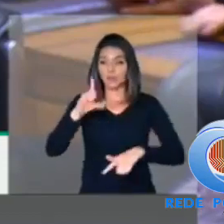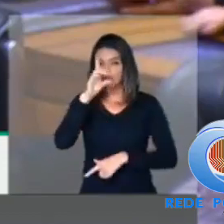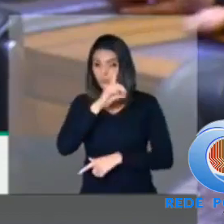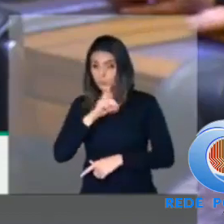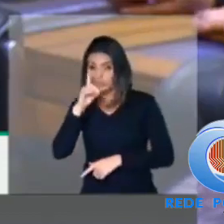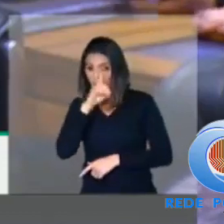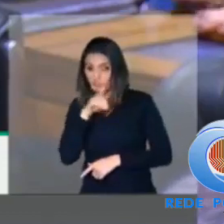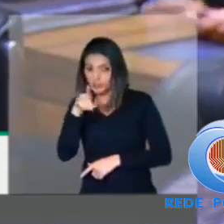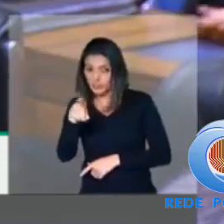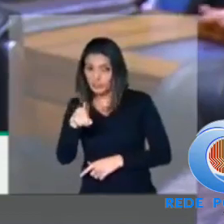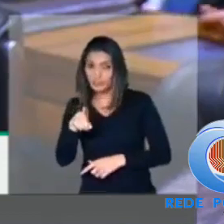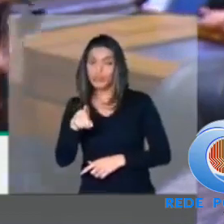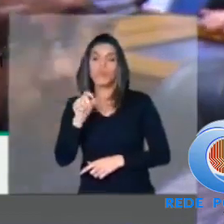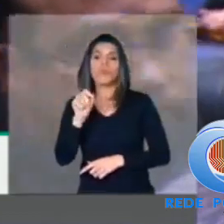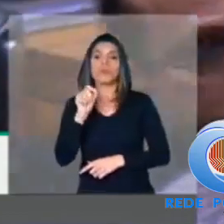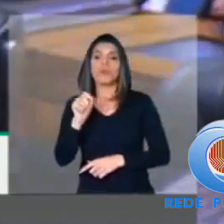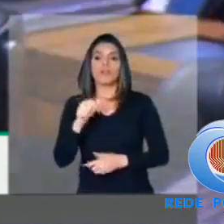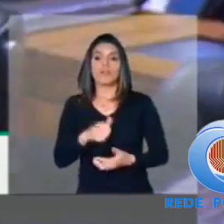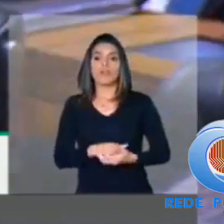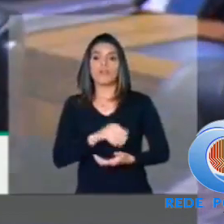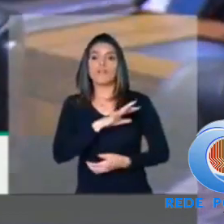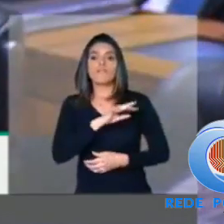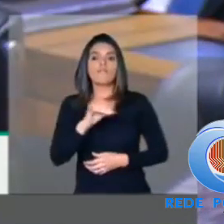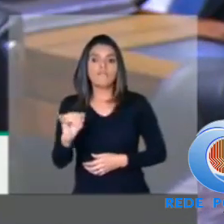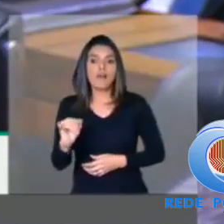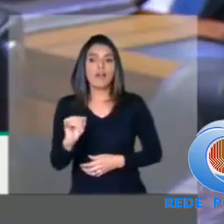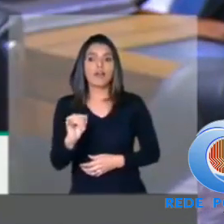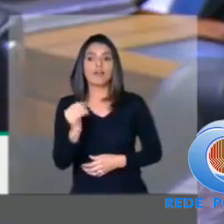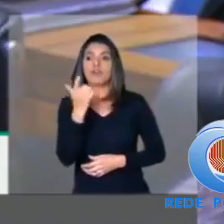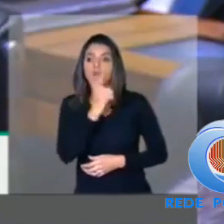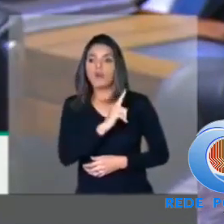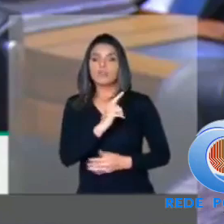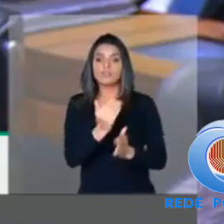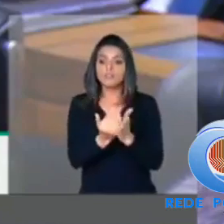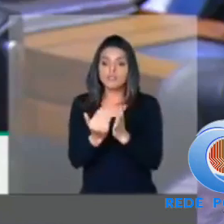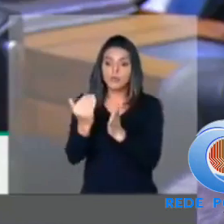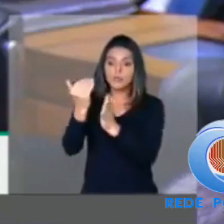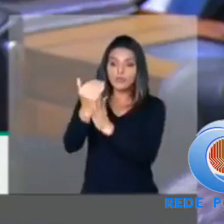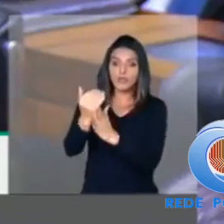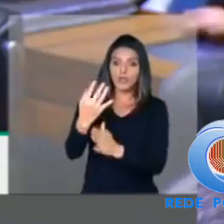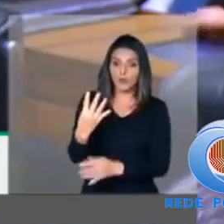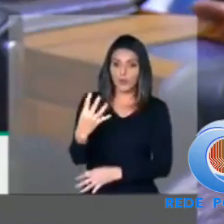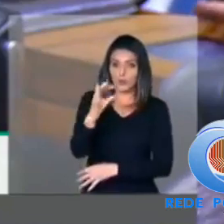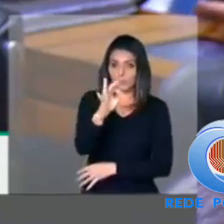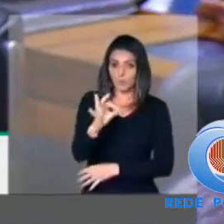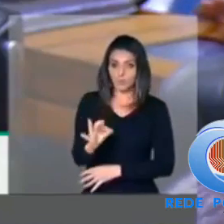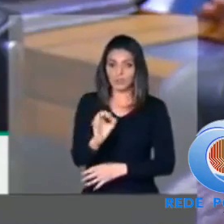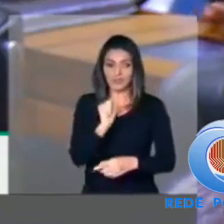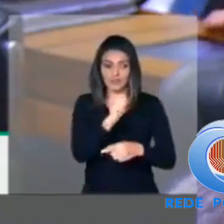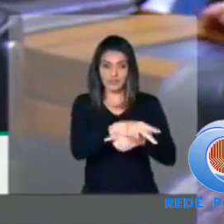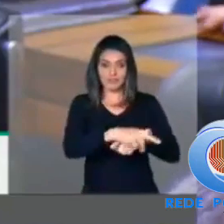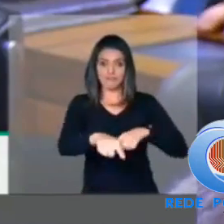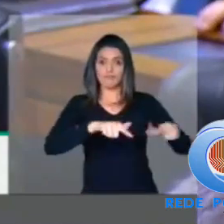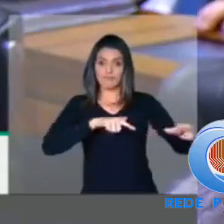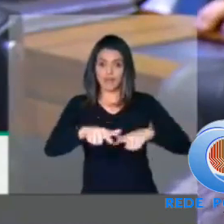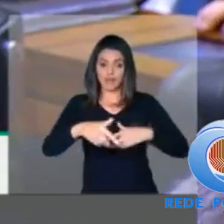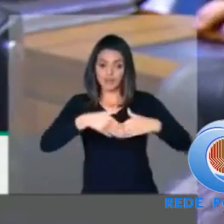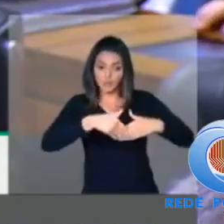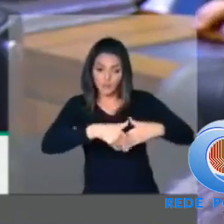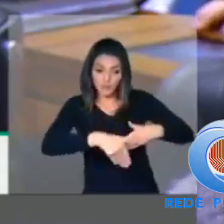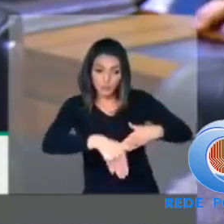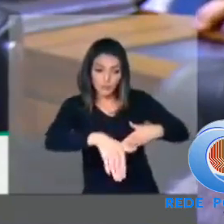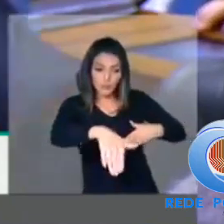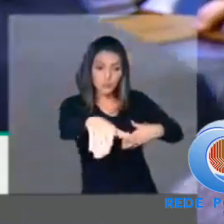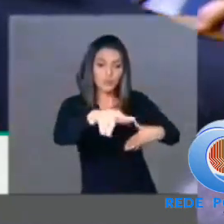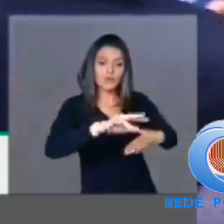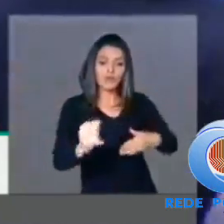a liberação do trabalho aos domingos, vai impactar em 4% os empregos no Brasil. E a longo prazo